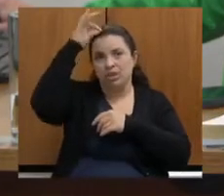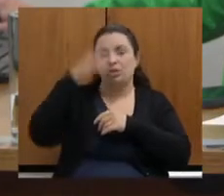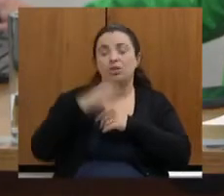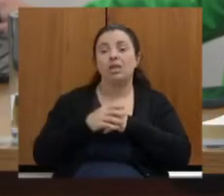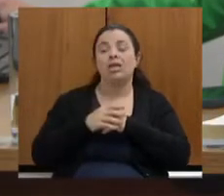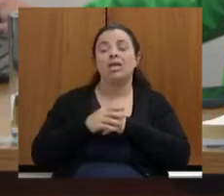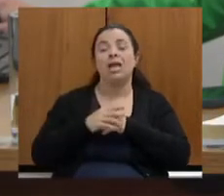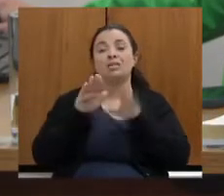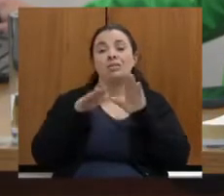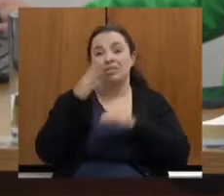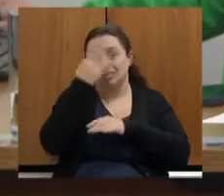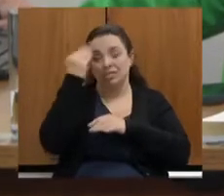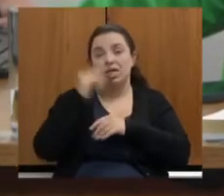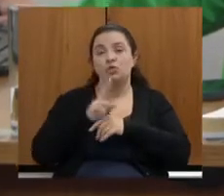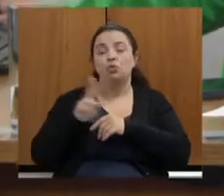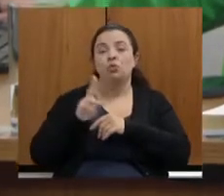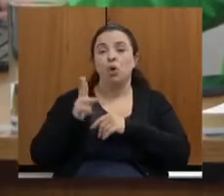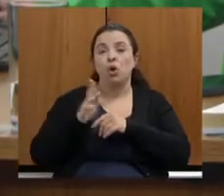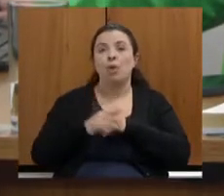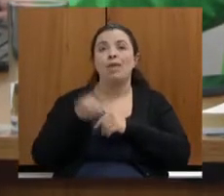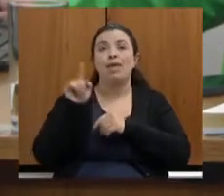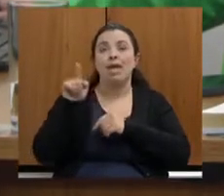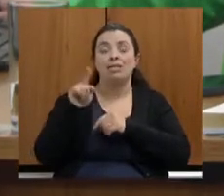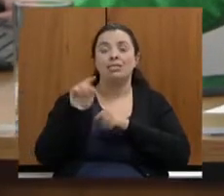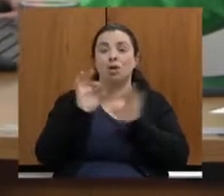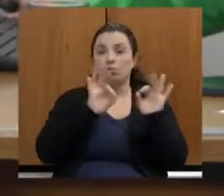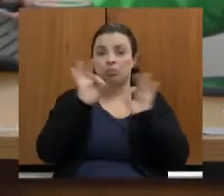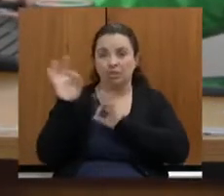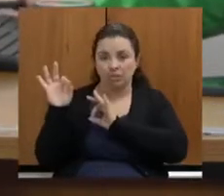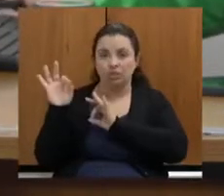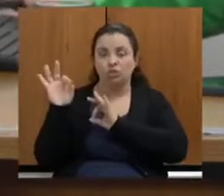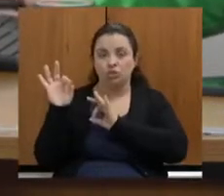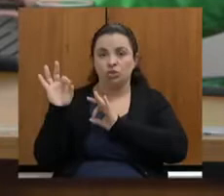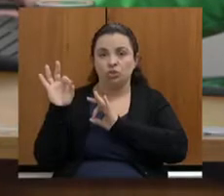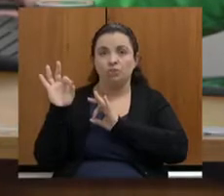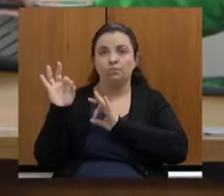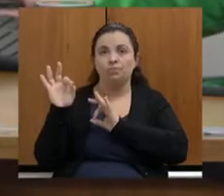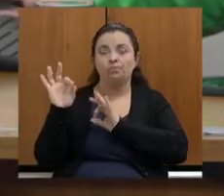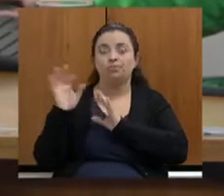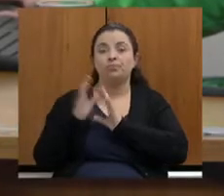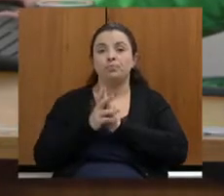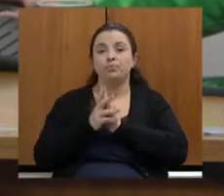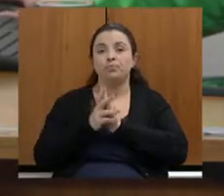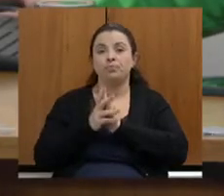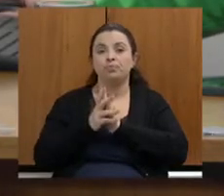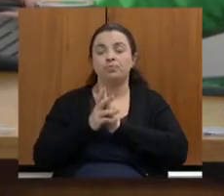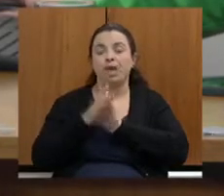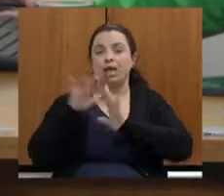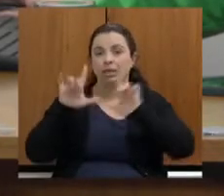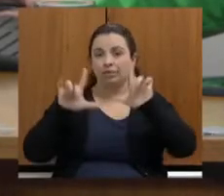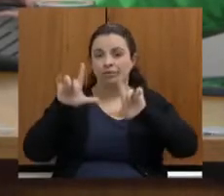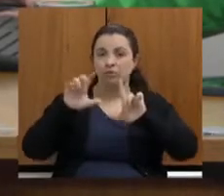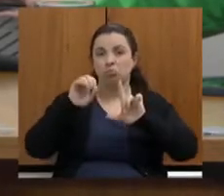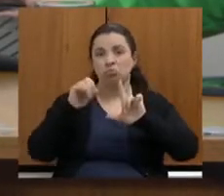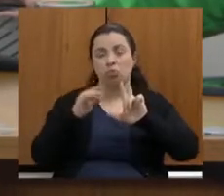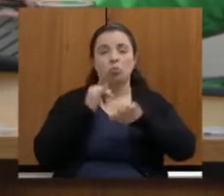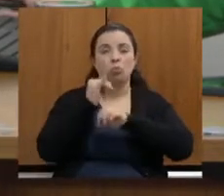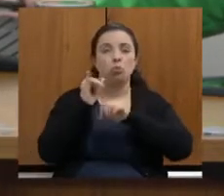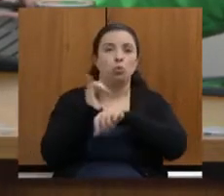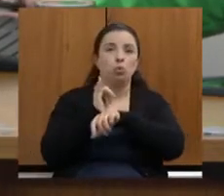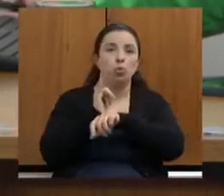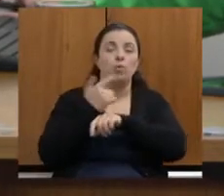é muita coisa aí eles estão assistindo ou vocês estão vendo aí aí a gente tá sempre nos grupos